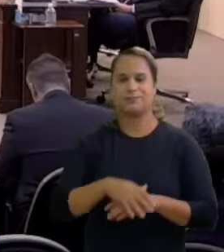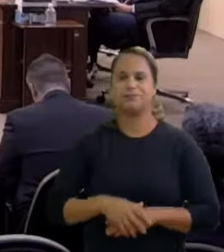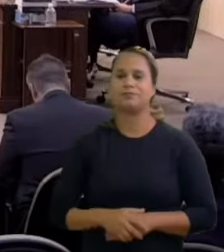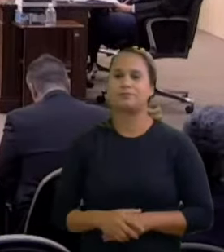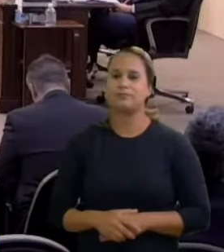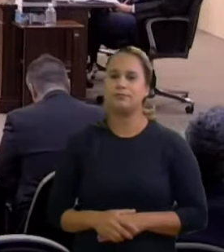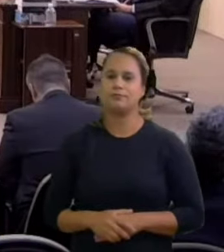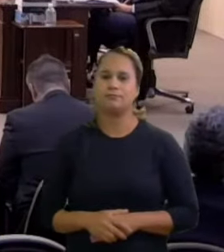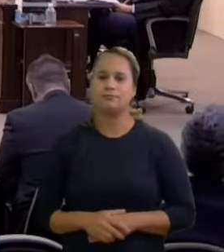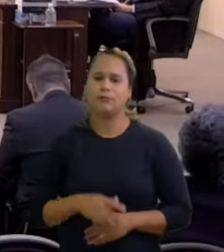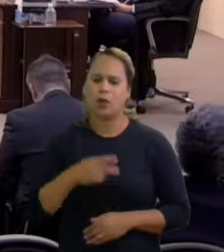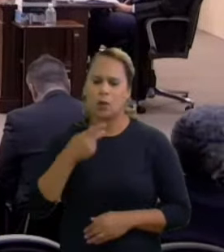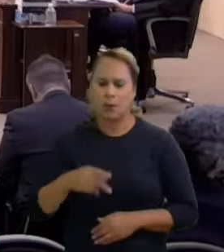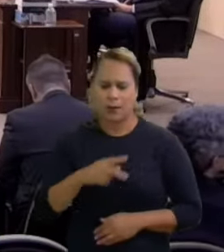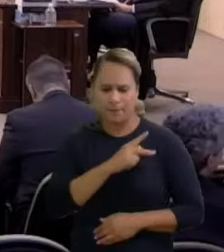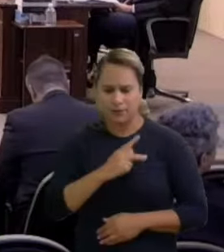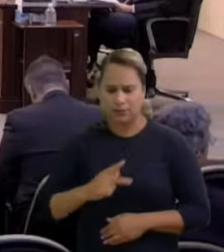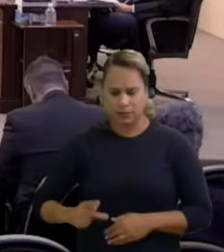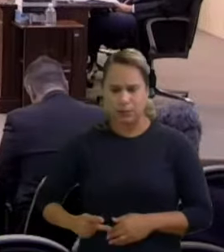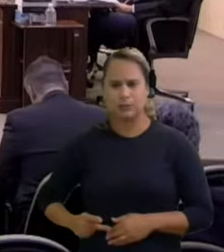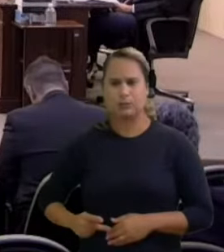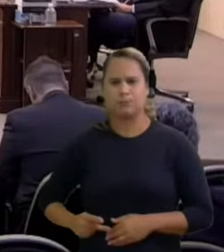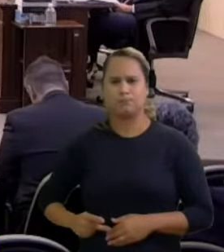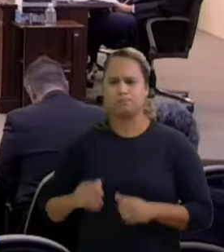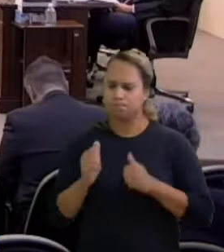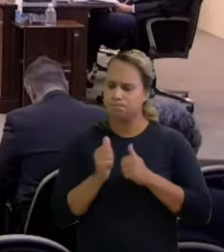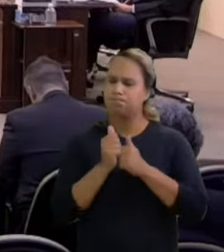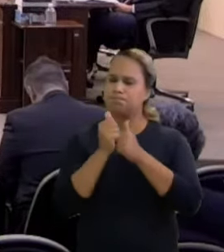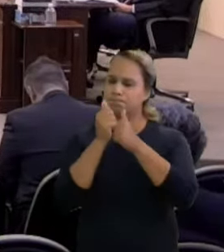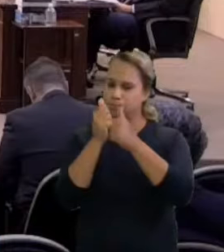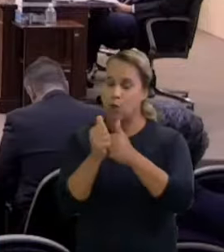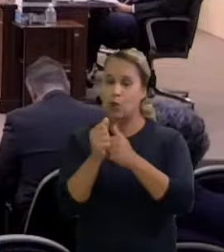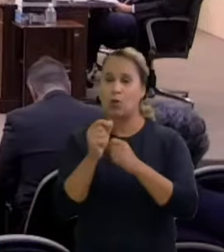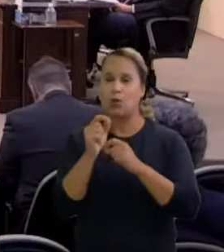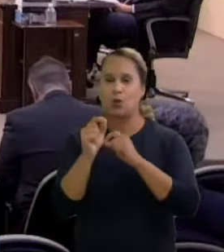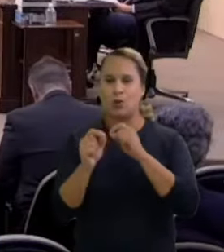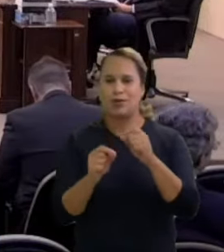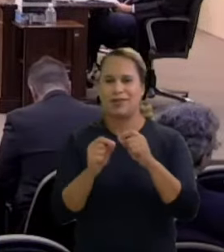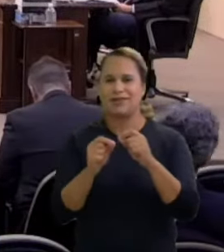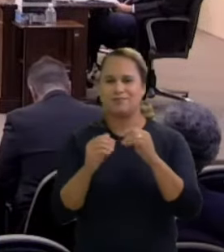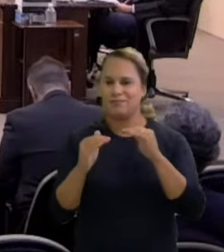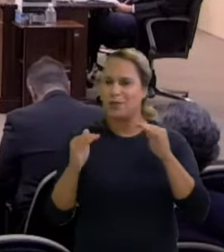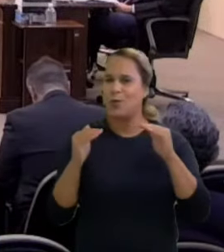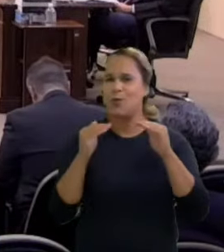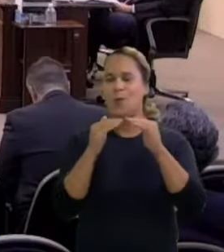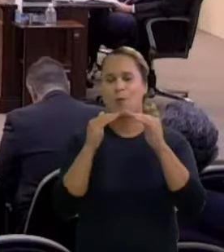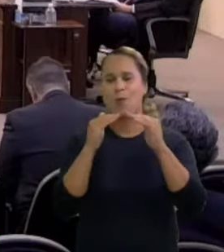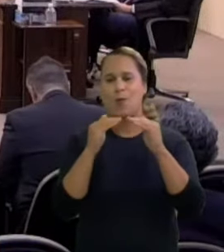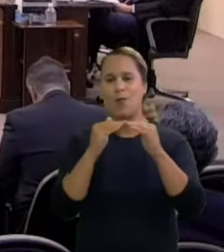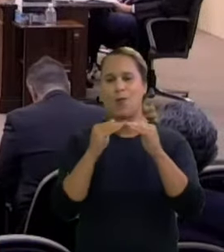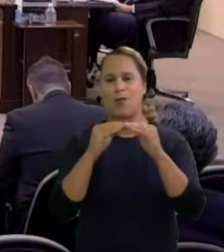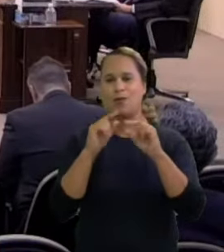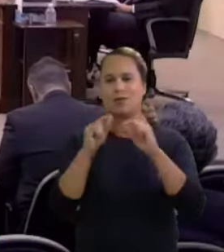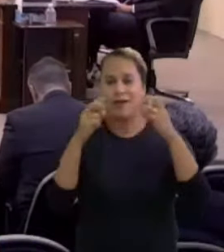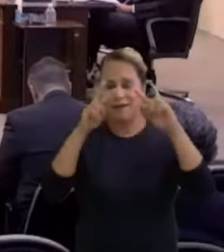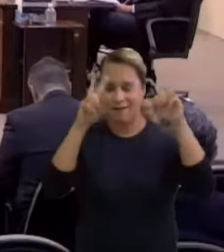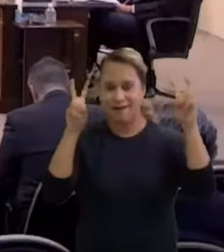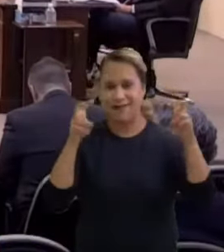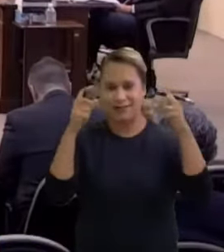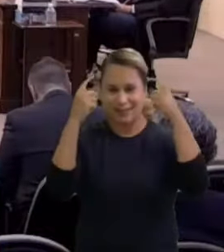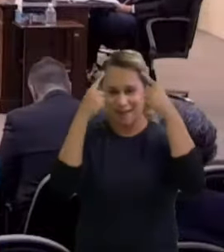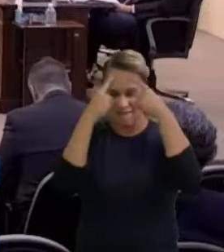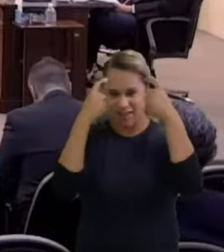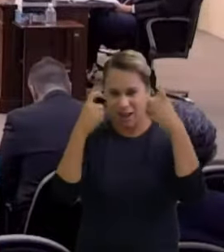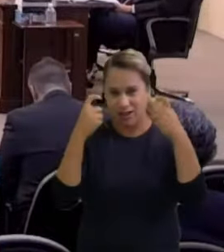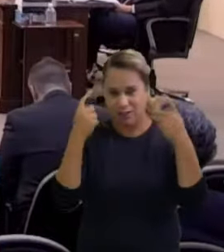a as considerações de vossa excelência da violência contra a mulher violência de gênero Tribunal Regional Eleitoral